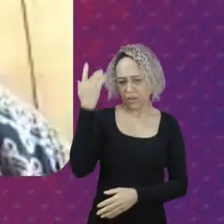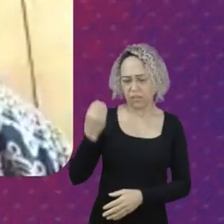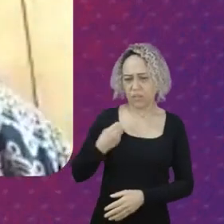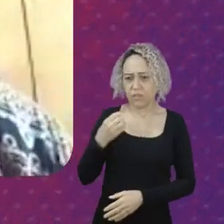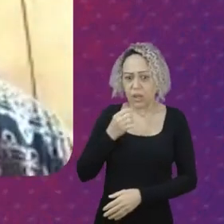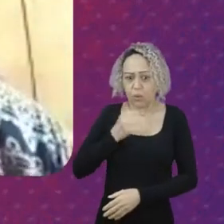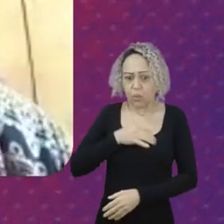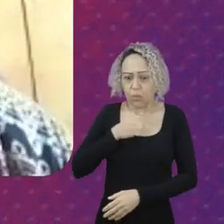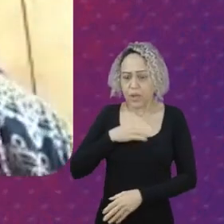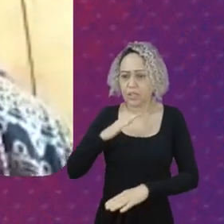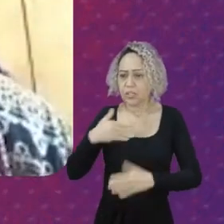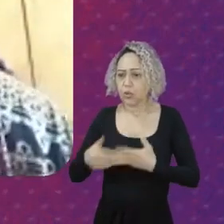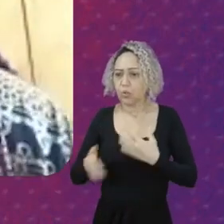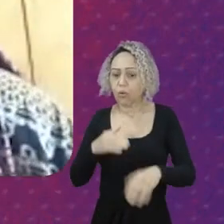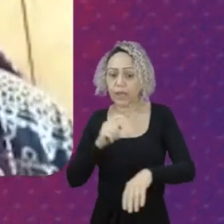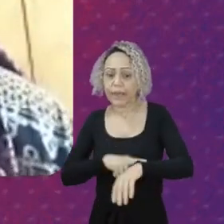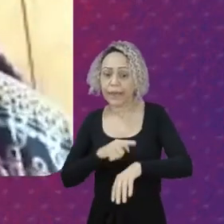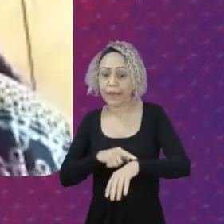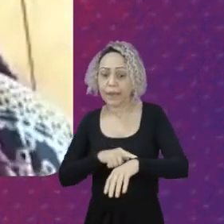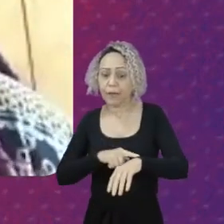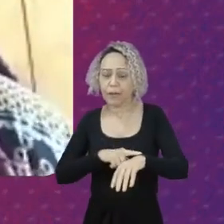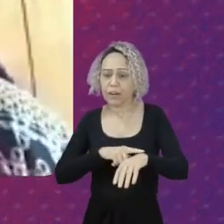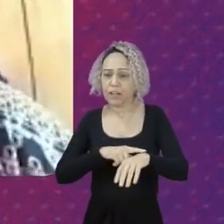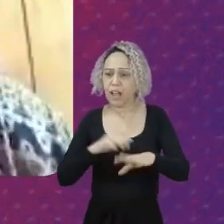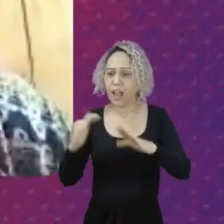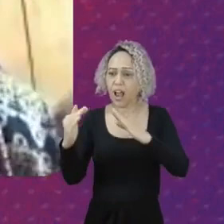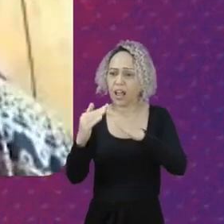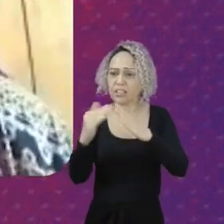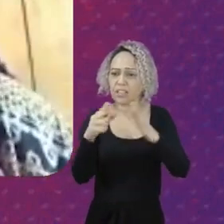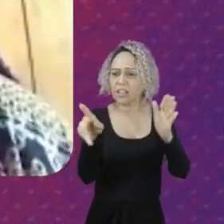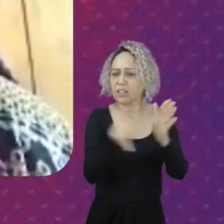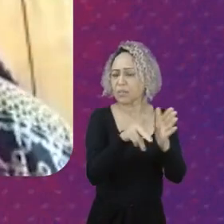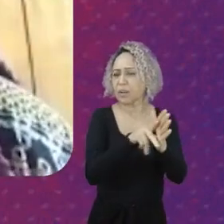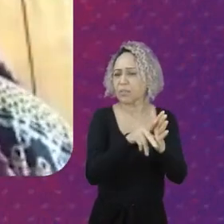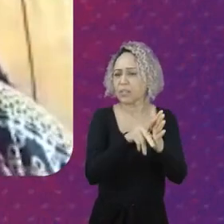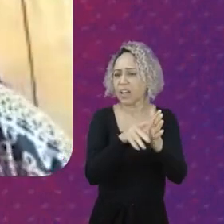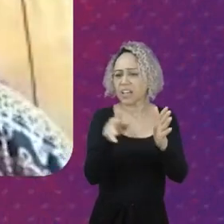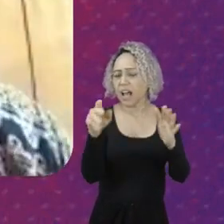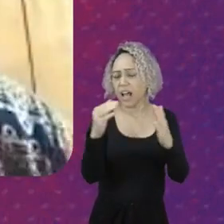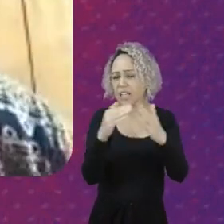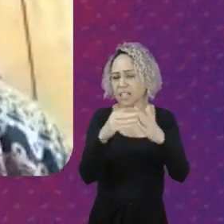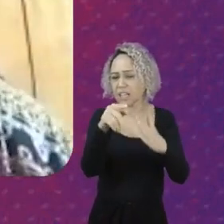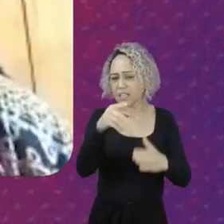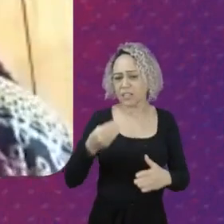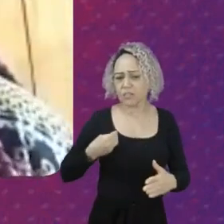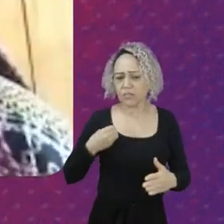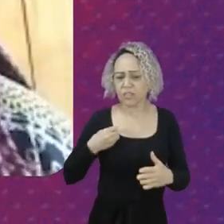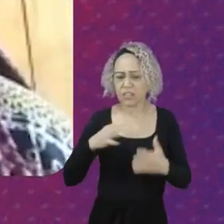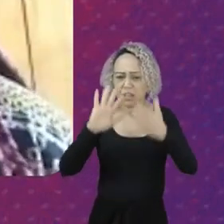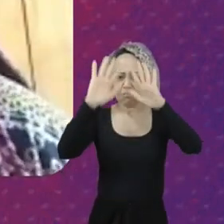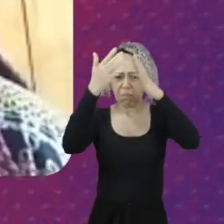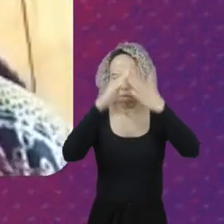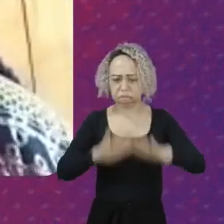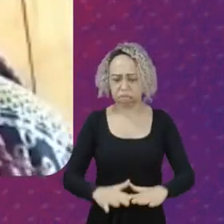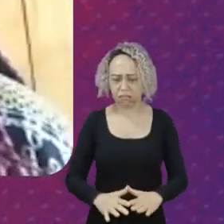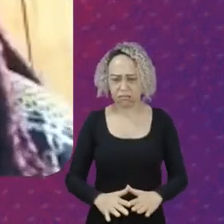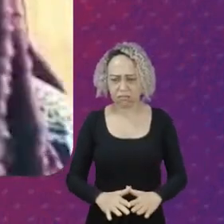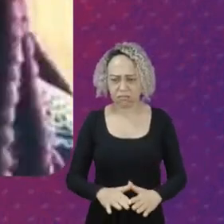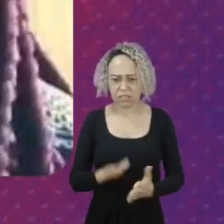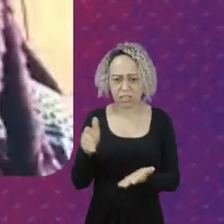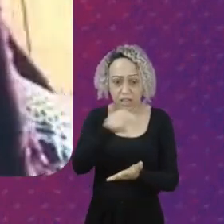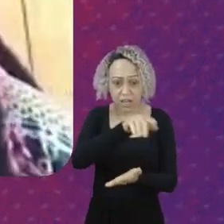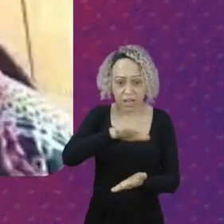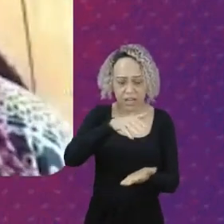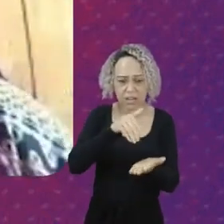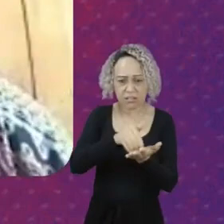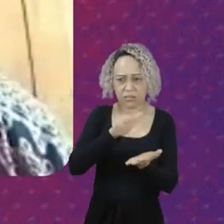construído anteriormente pelos movimentos comunitários, pelos movimentos de organização comunitária a partir